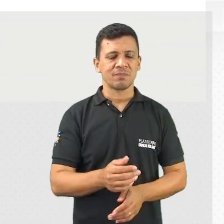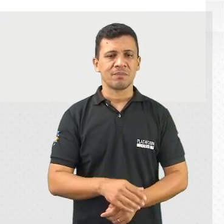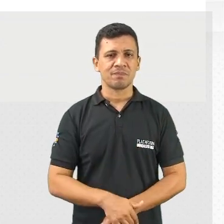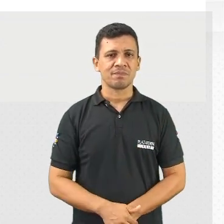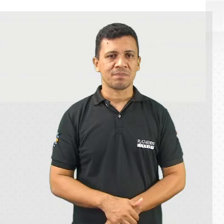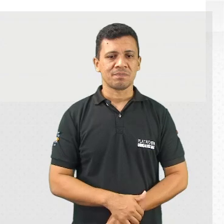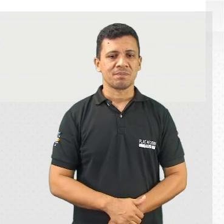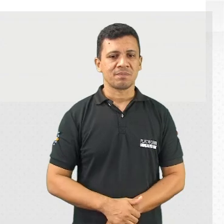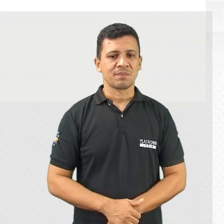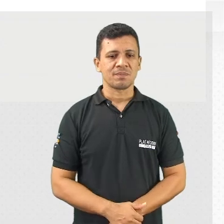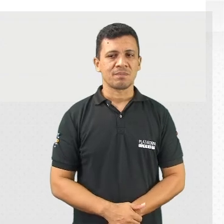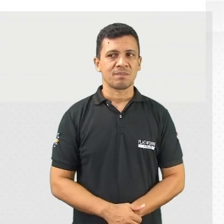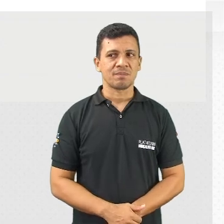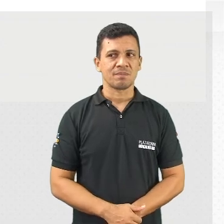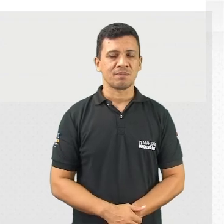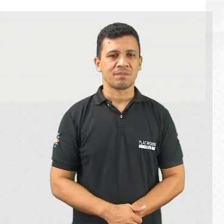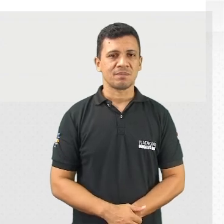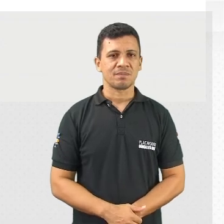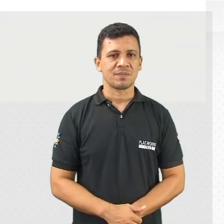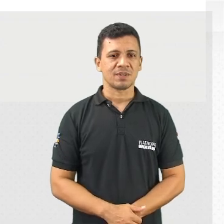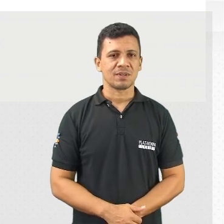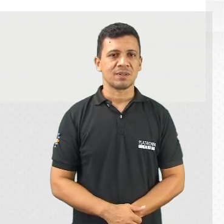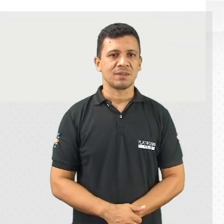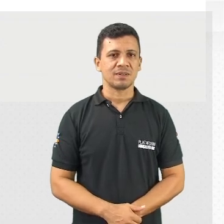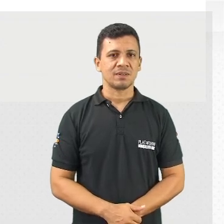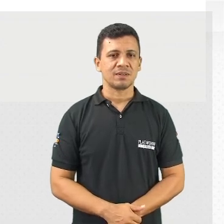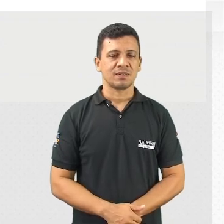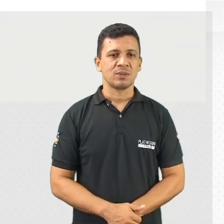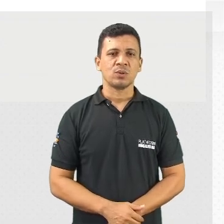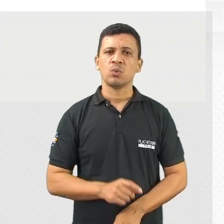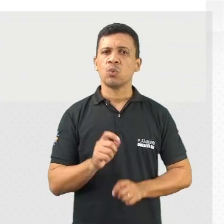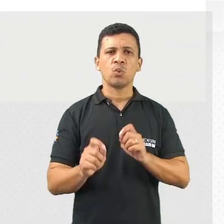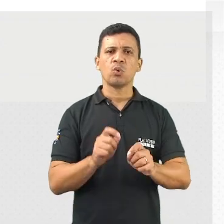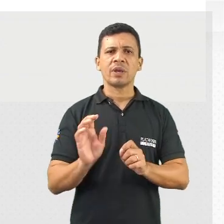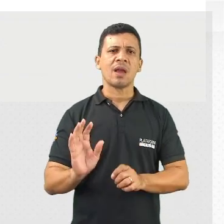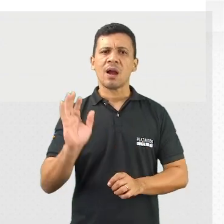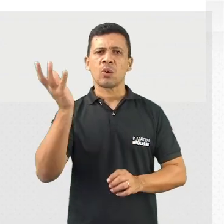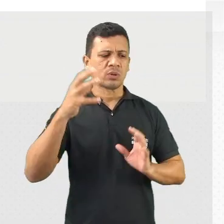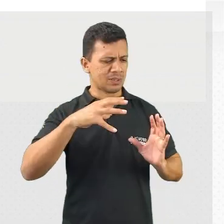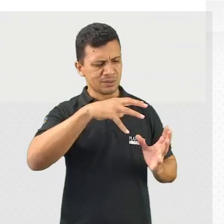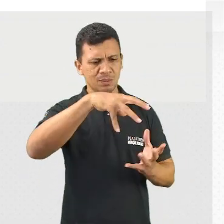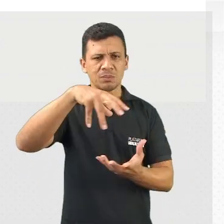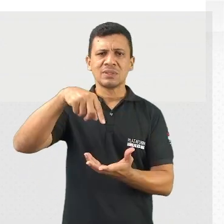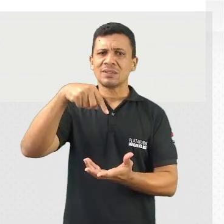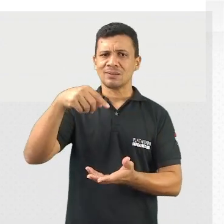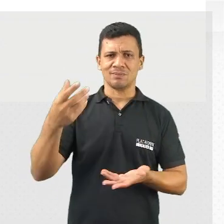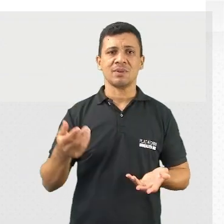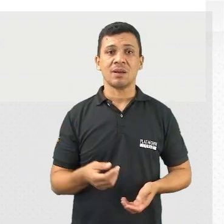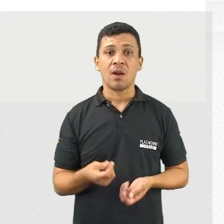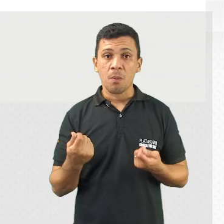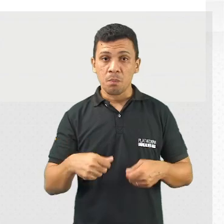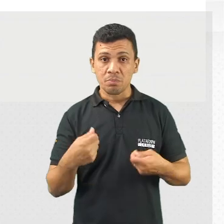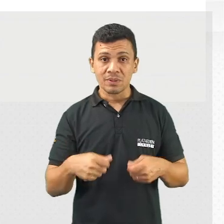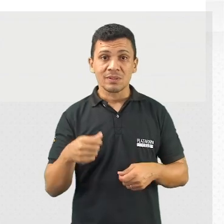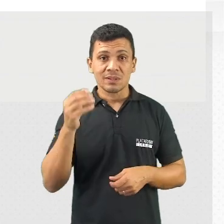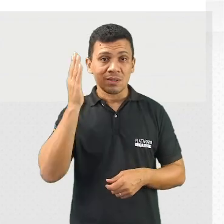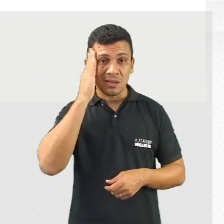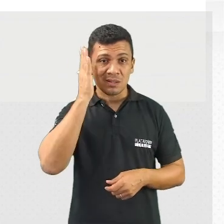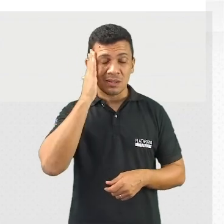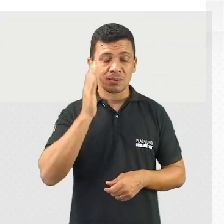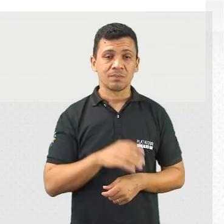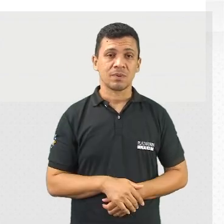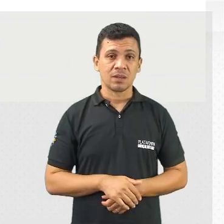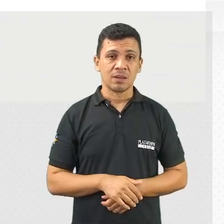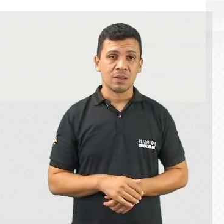Ficou melhor, tá? Vai dar para levar, tá? O que acontece no nosso planeta, gente, tá? Porque você precisa ter em mente. Quanto